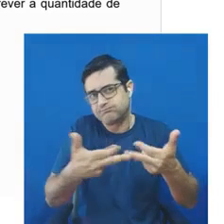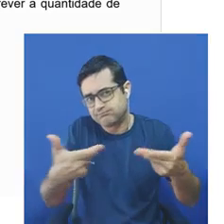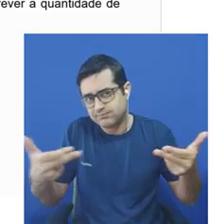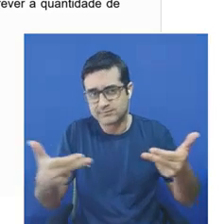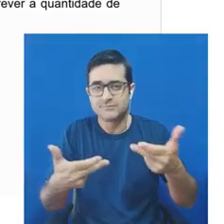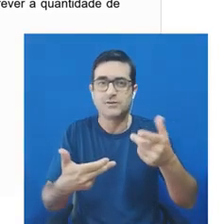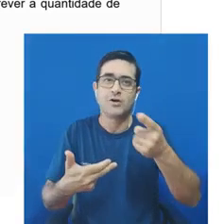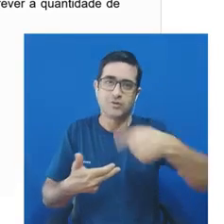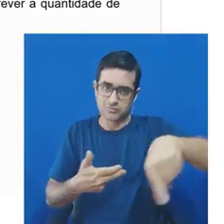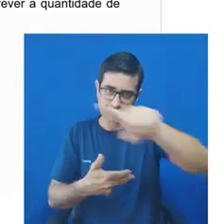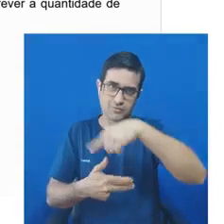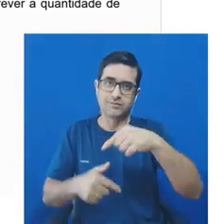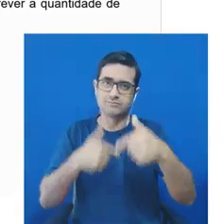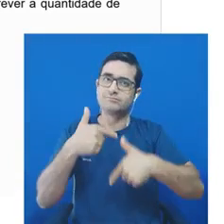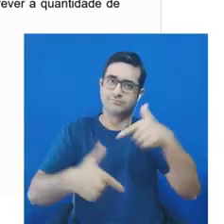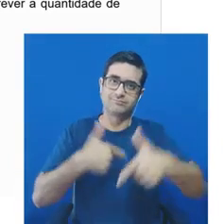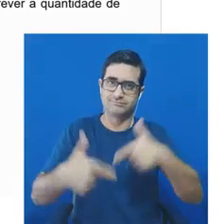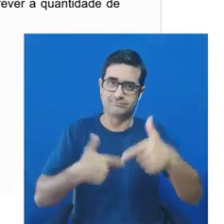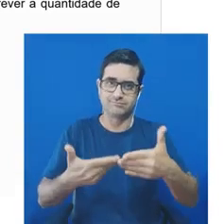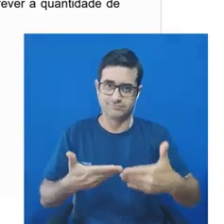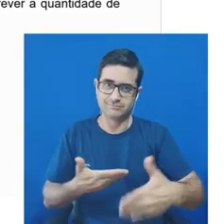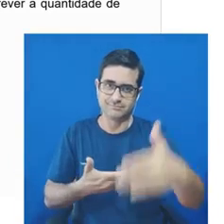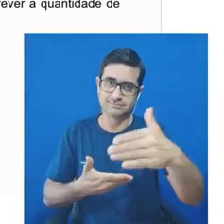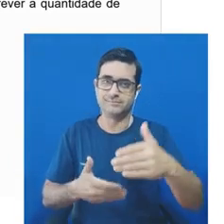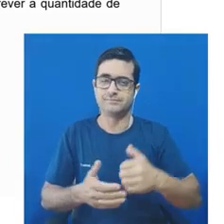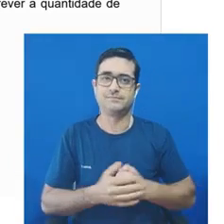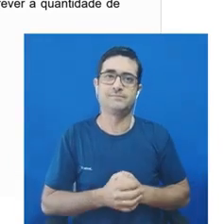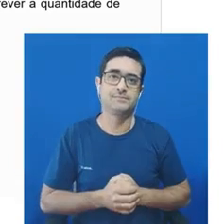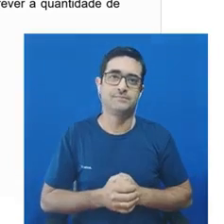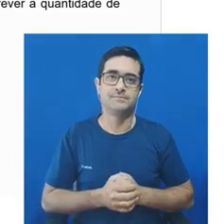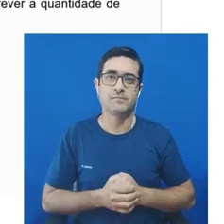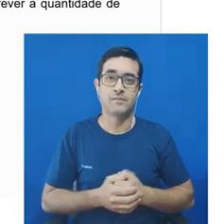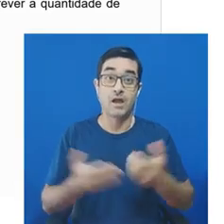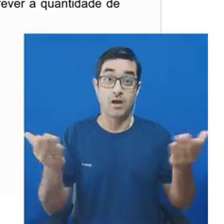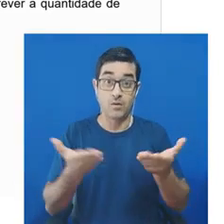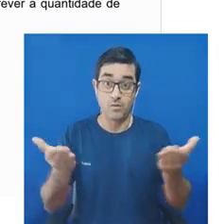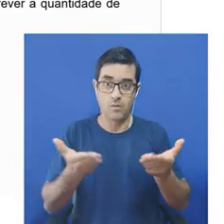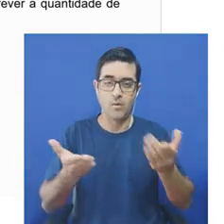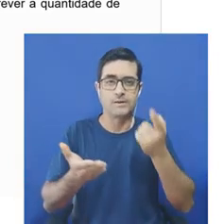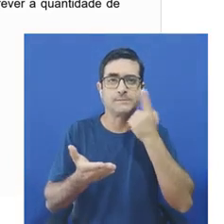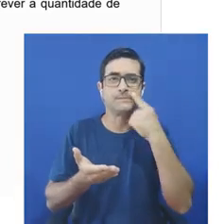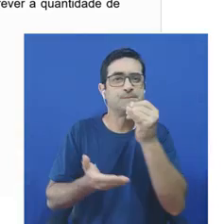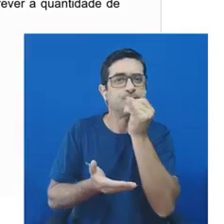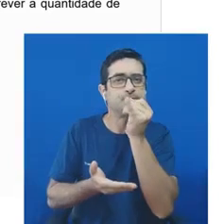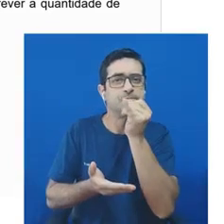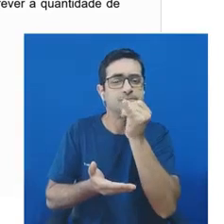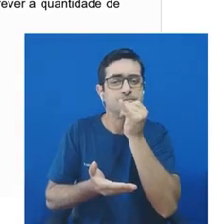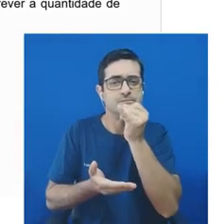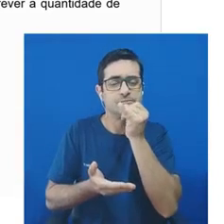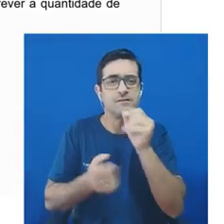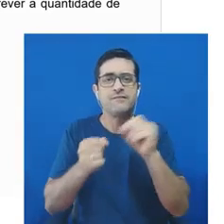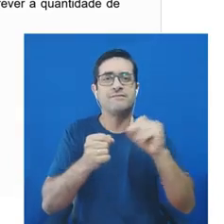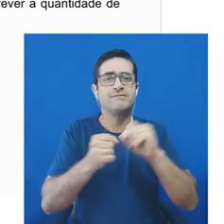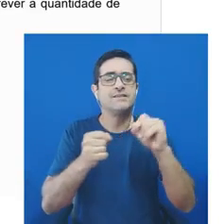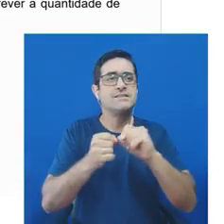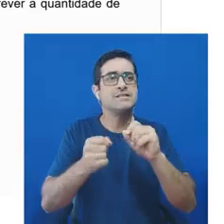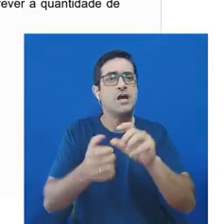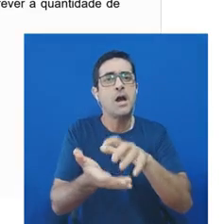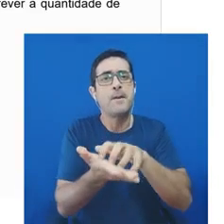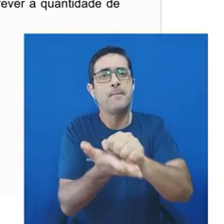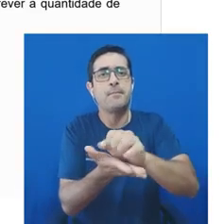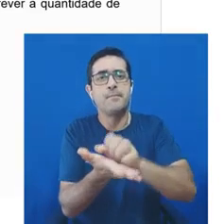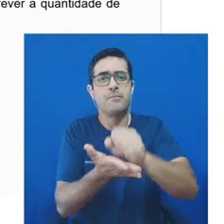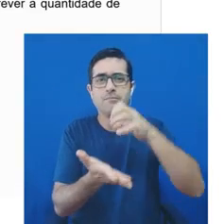utilizar esse tipo de cálculo que a gente vai trabalhar a partir de agora. Tá? Então, vamos imaginar, por exemplo, que eu queira produzir